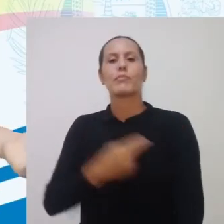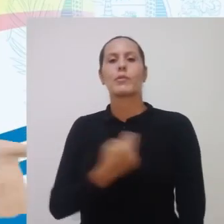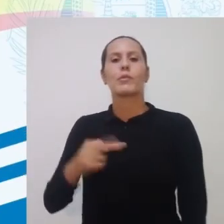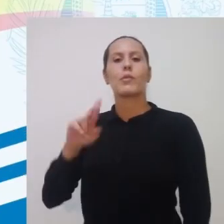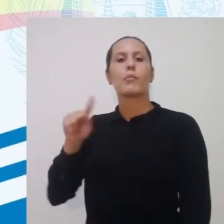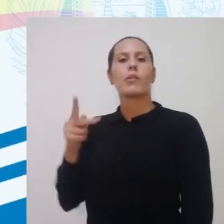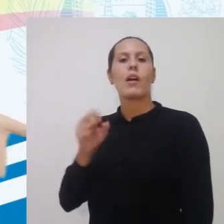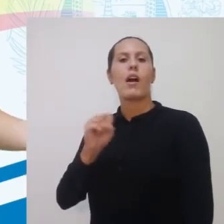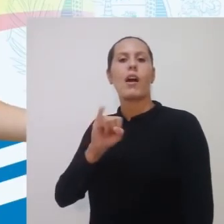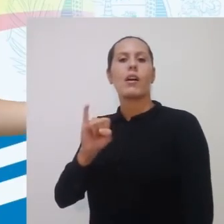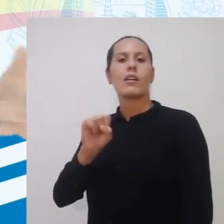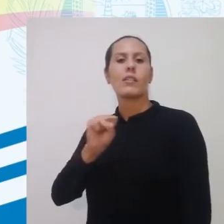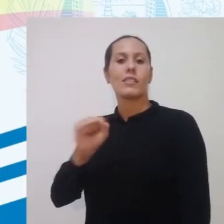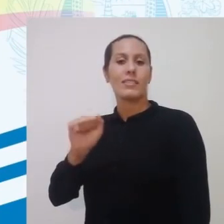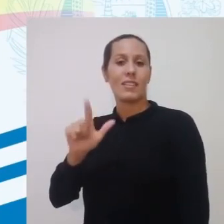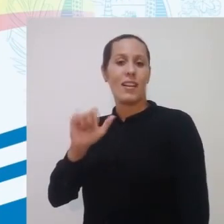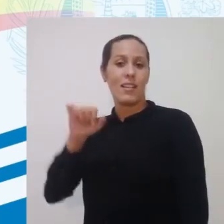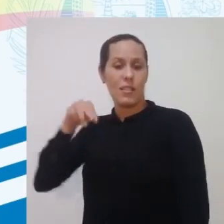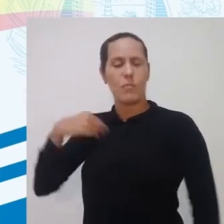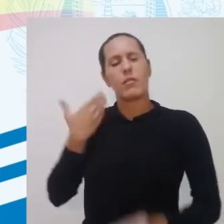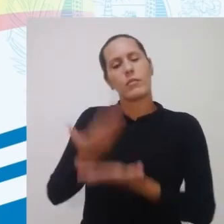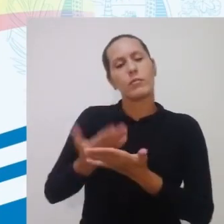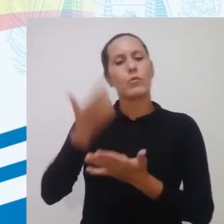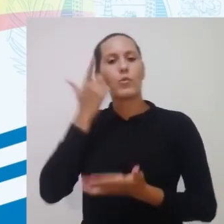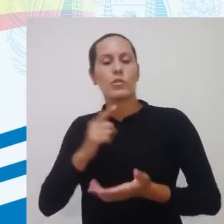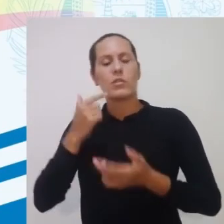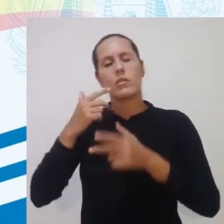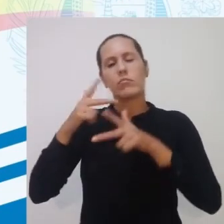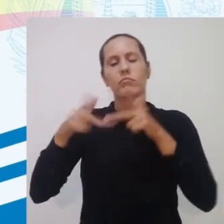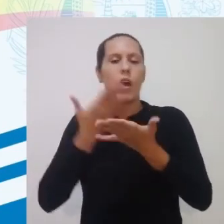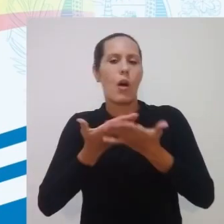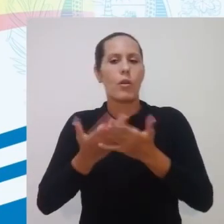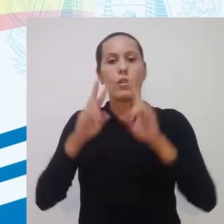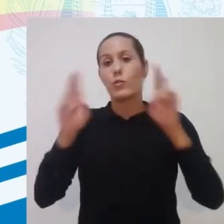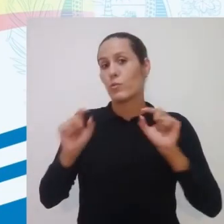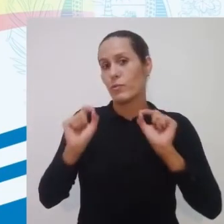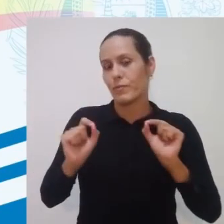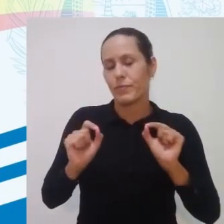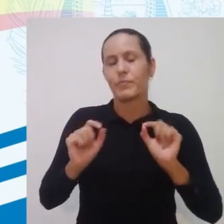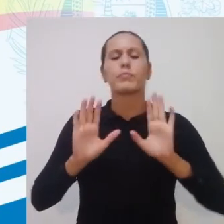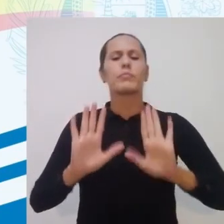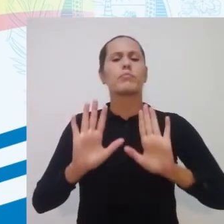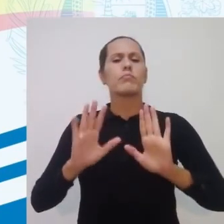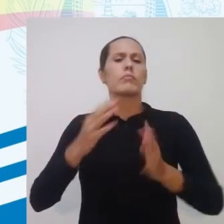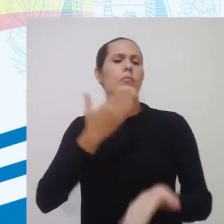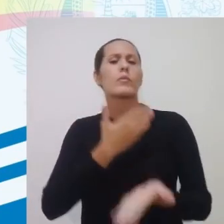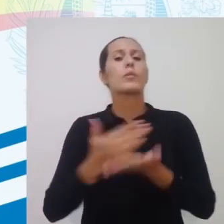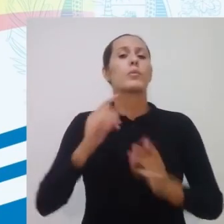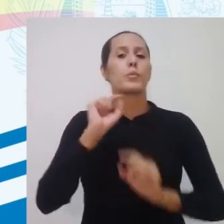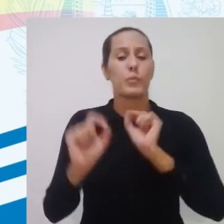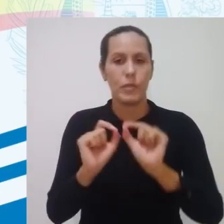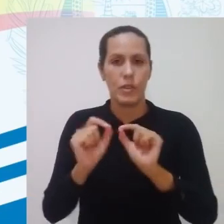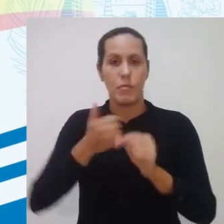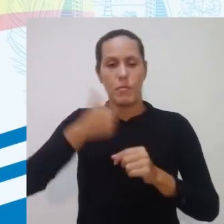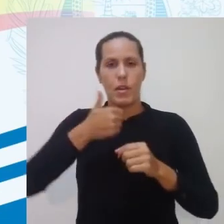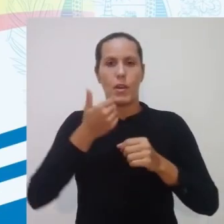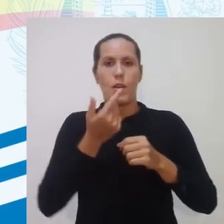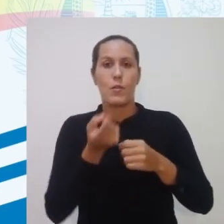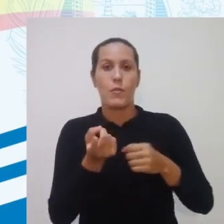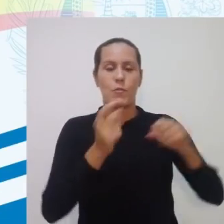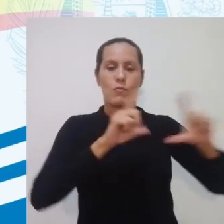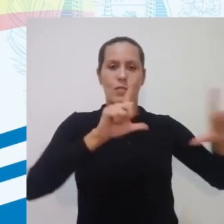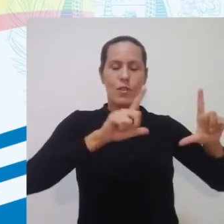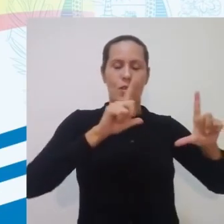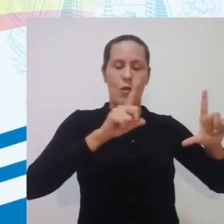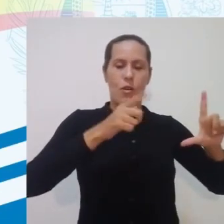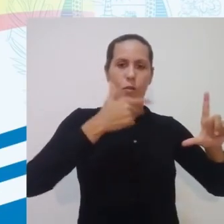nome é Raíssa Lima e a gente vai conseguir conversar um pouquinho sobre isso hoje. Então, o primeiro passo, na verdade, é voltar lá